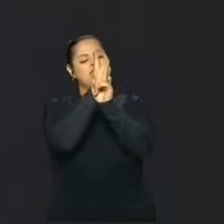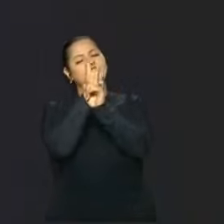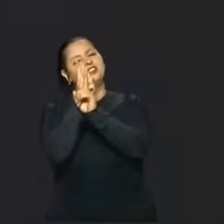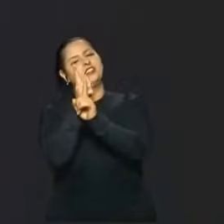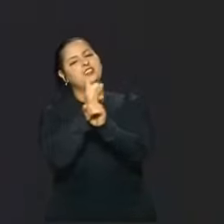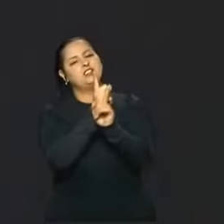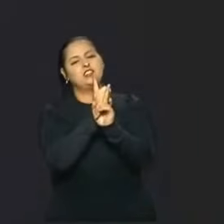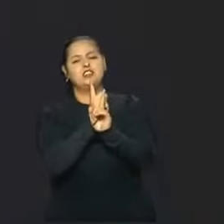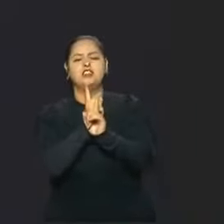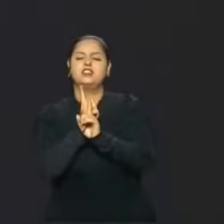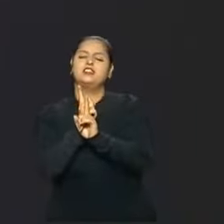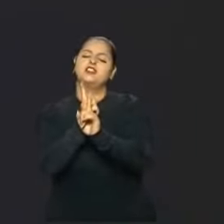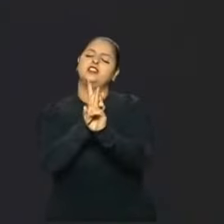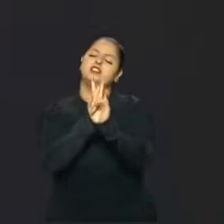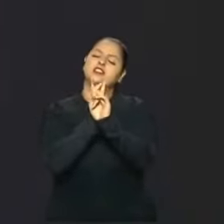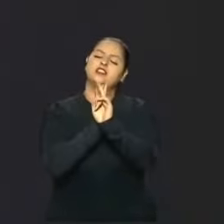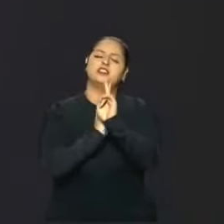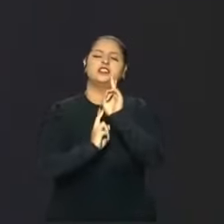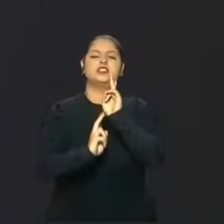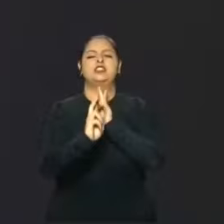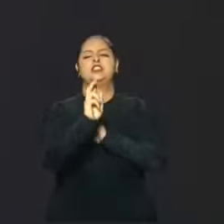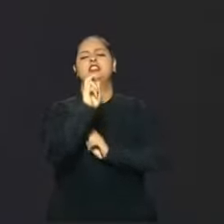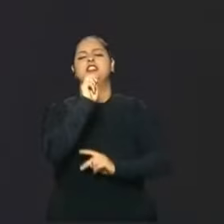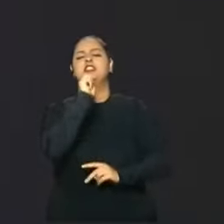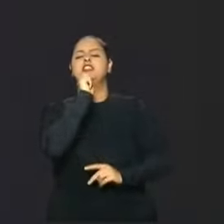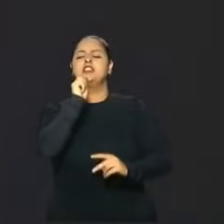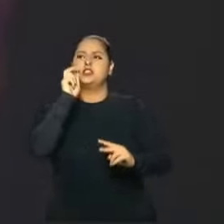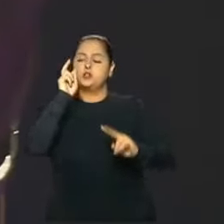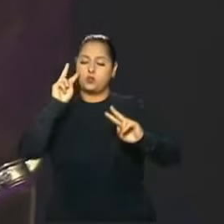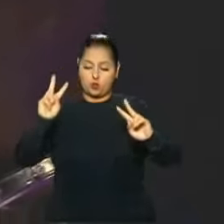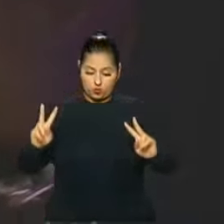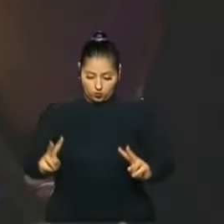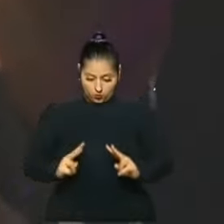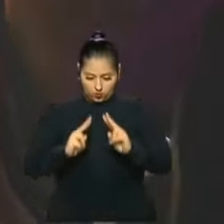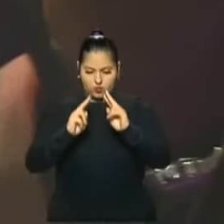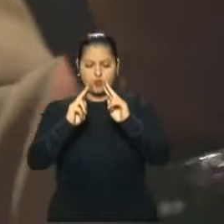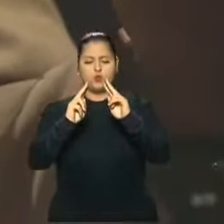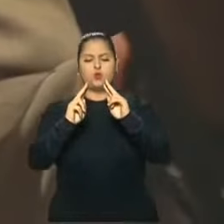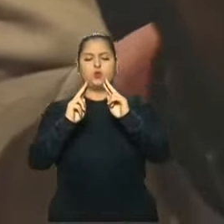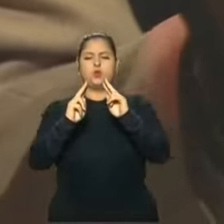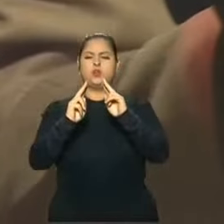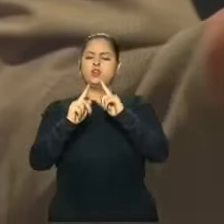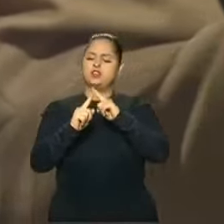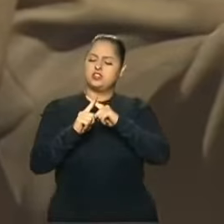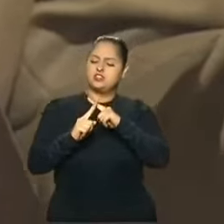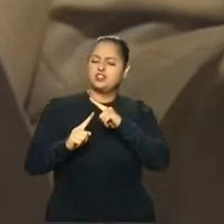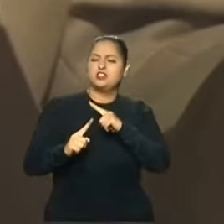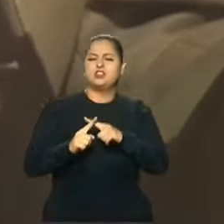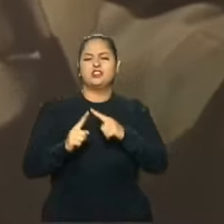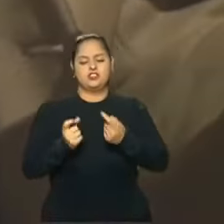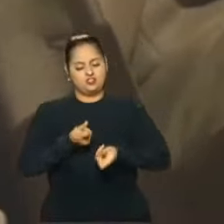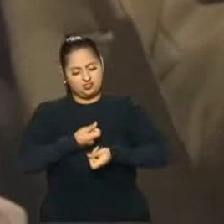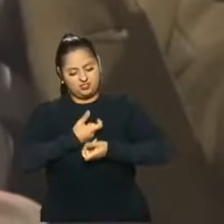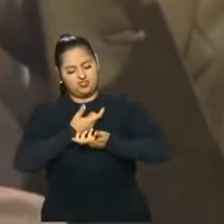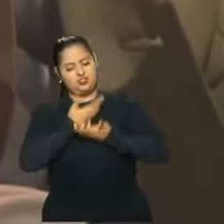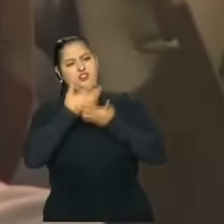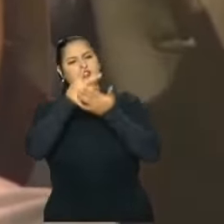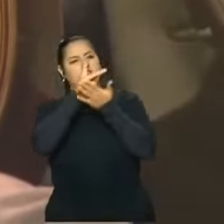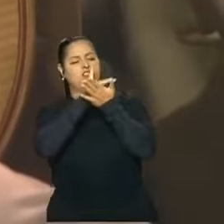sem encontrar esse teu lindo olhar, porque um poeta era